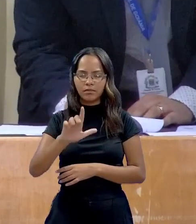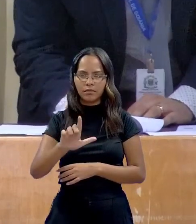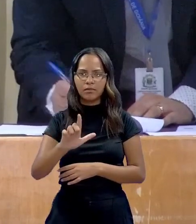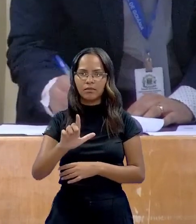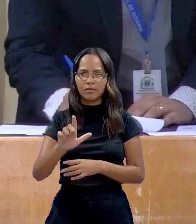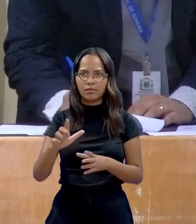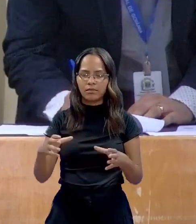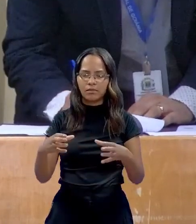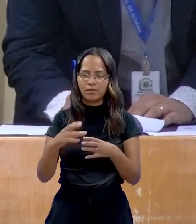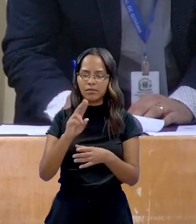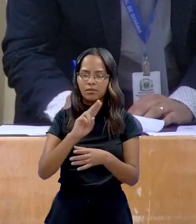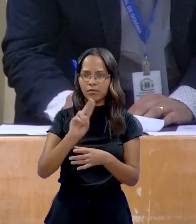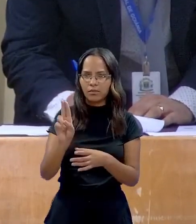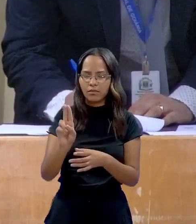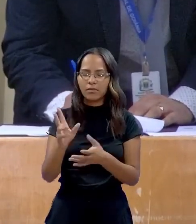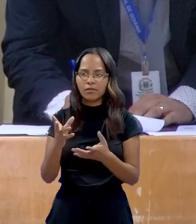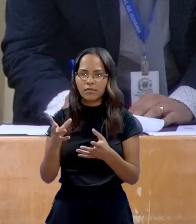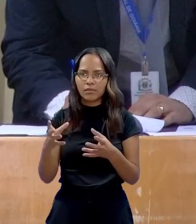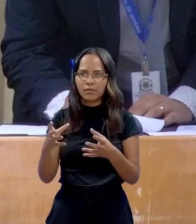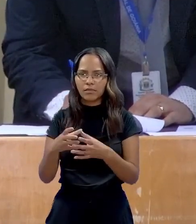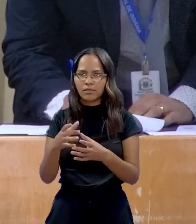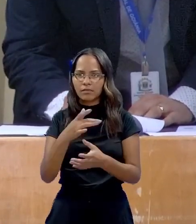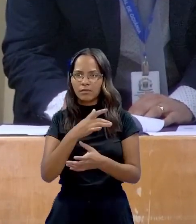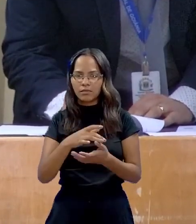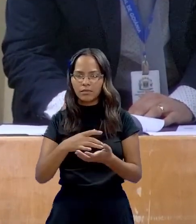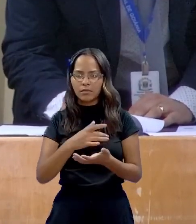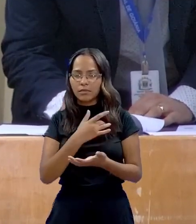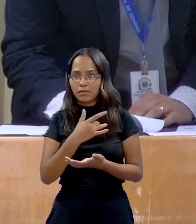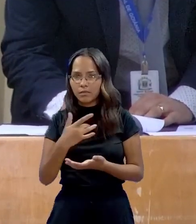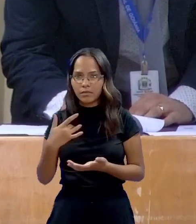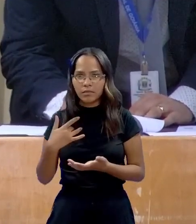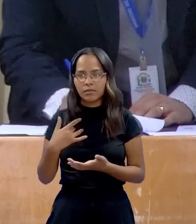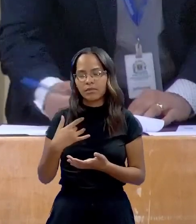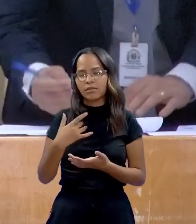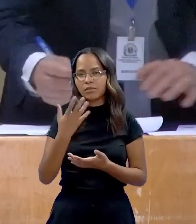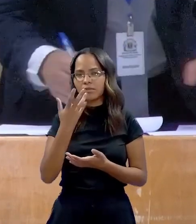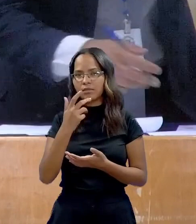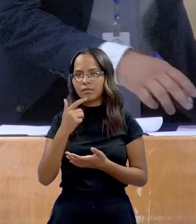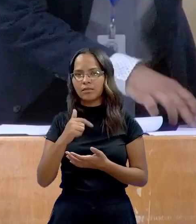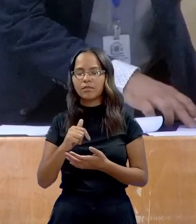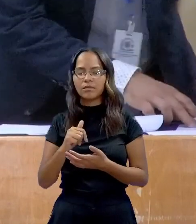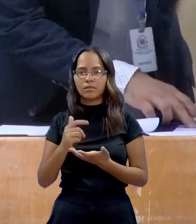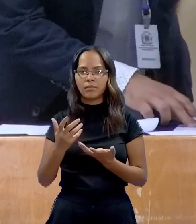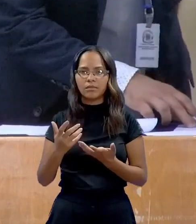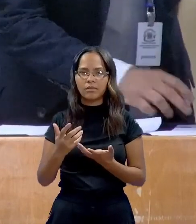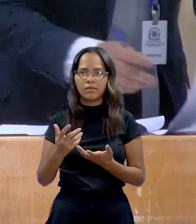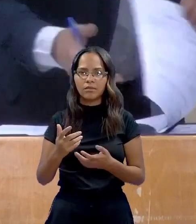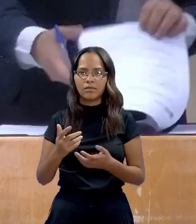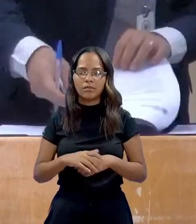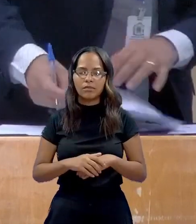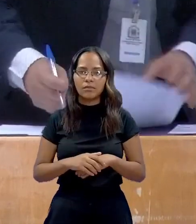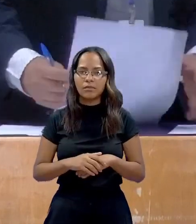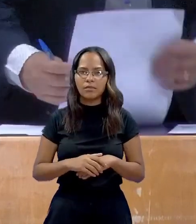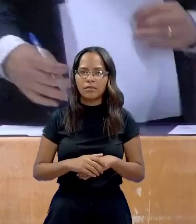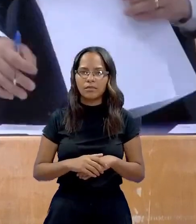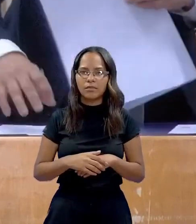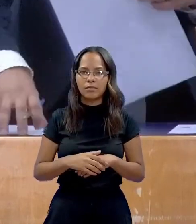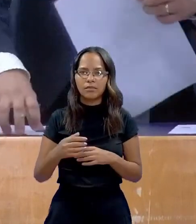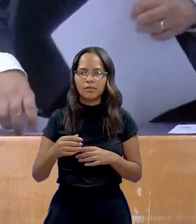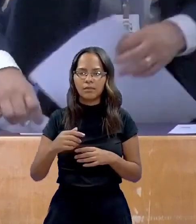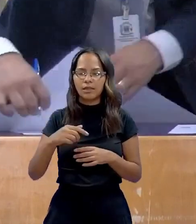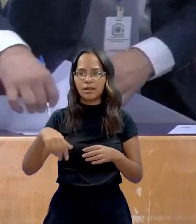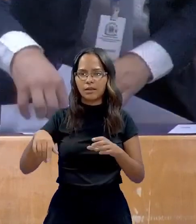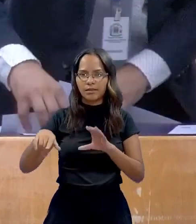Infantil, a ser implantado na rua 15, 434, sem número, CEP 74555, 270, Vila Santa